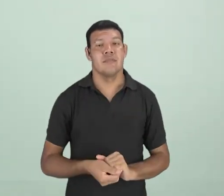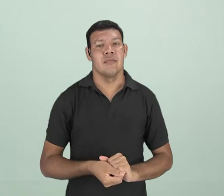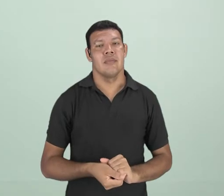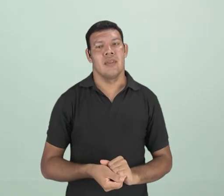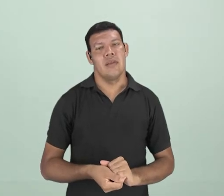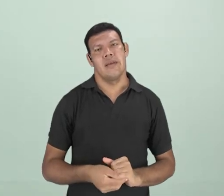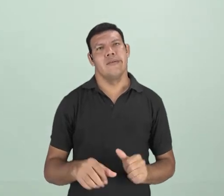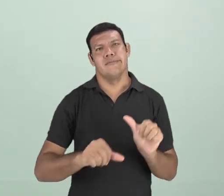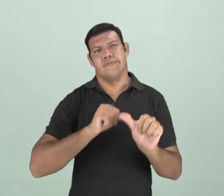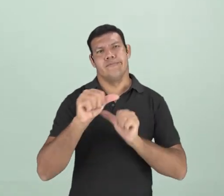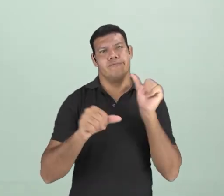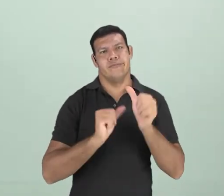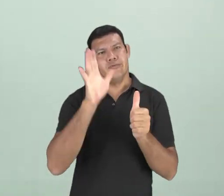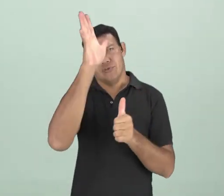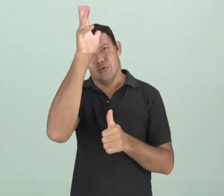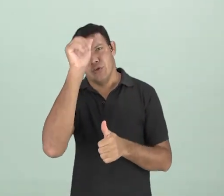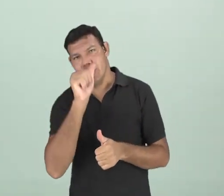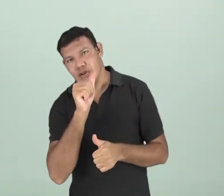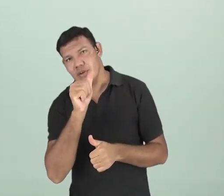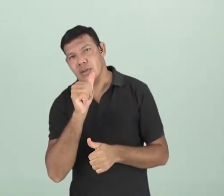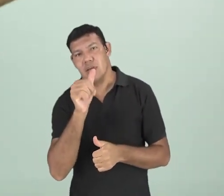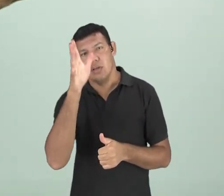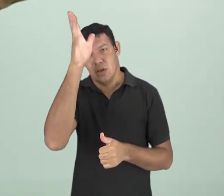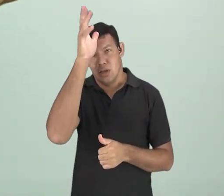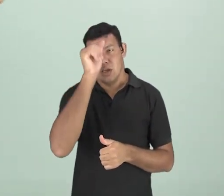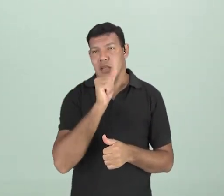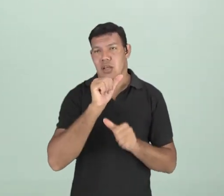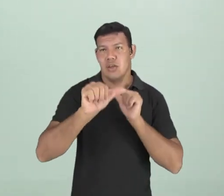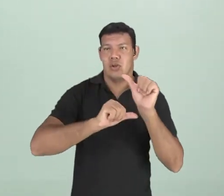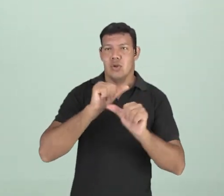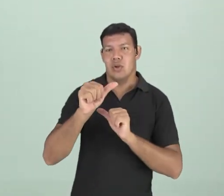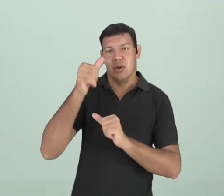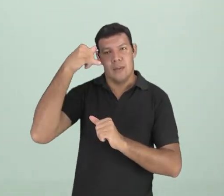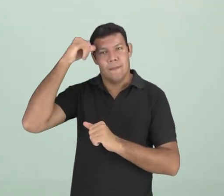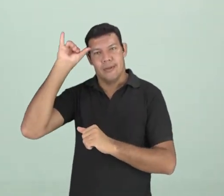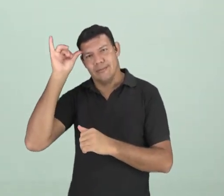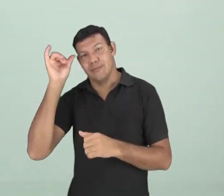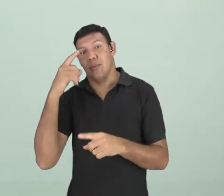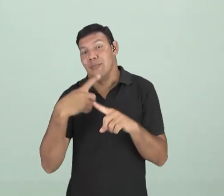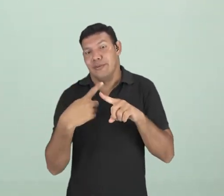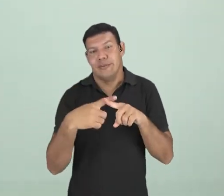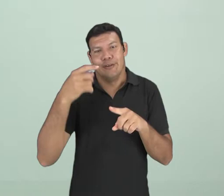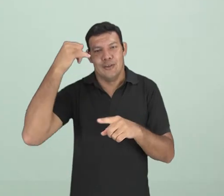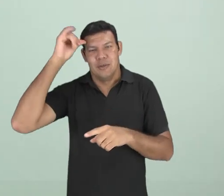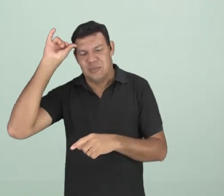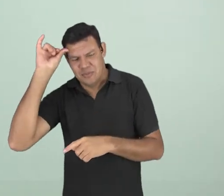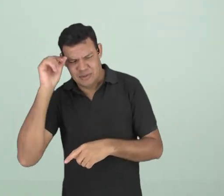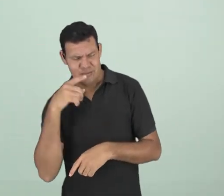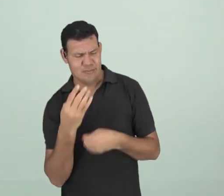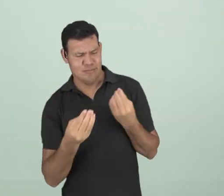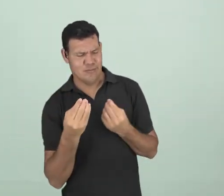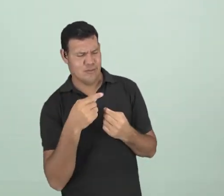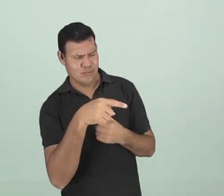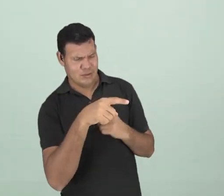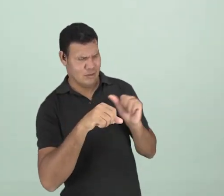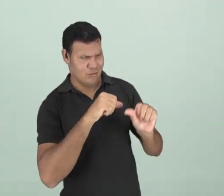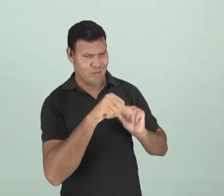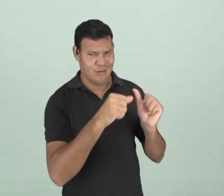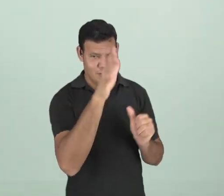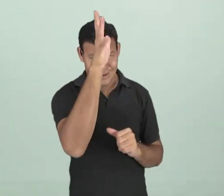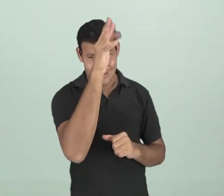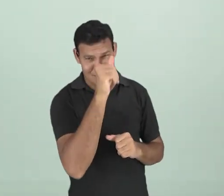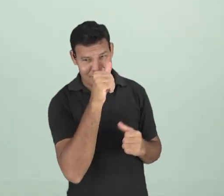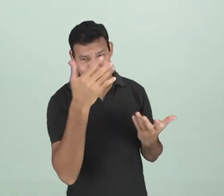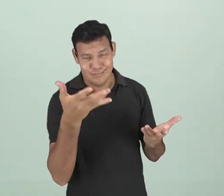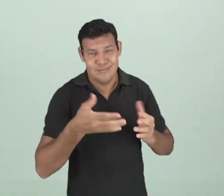Ah, vou trocar uma galinha por um boi. Até porque se você tem um boi, eu acho bem difícil que você queira trocar por uma galinha, certo? Então vamos